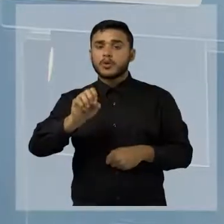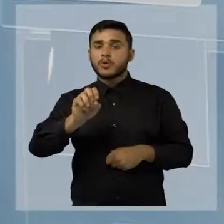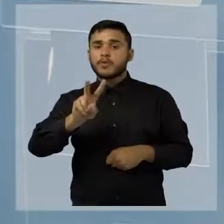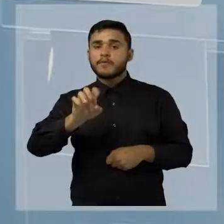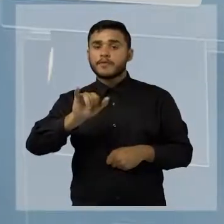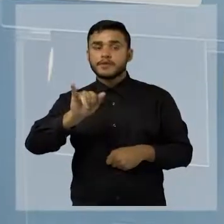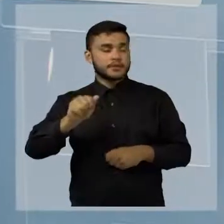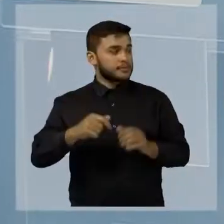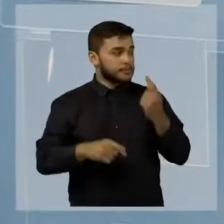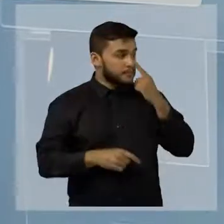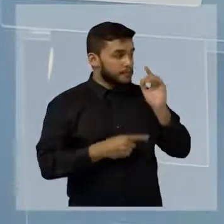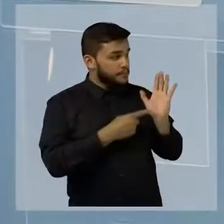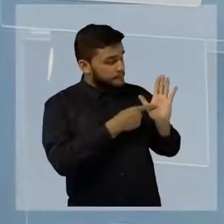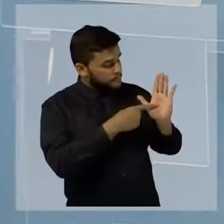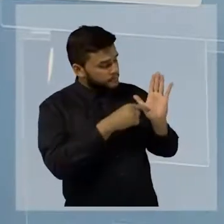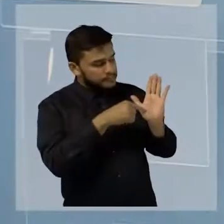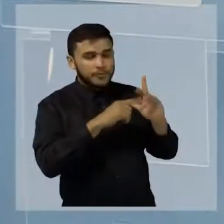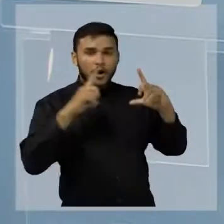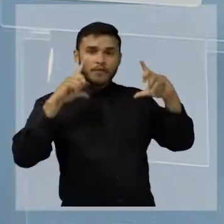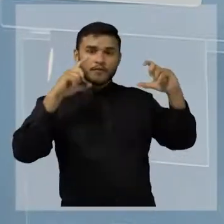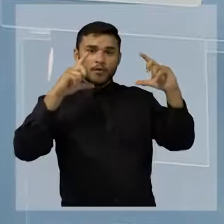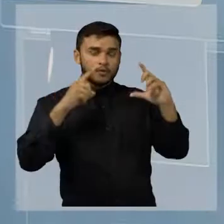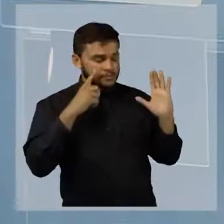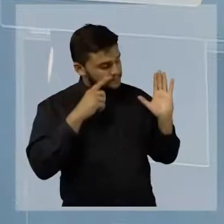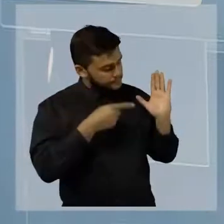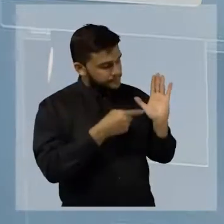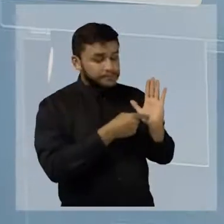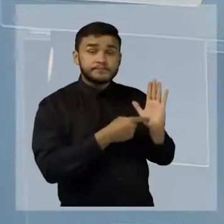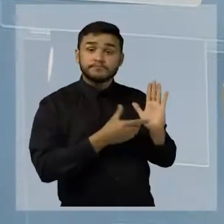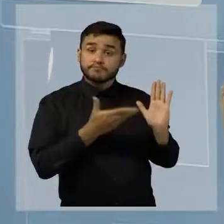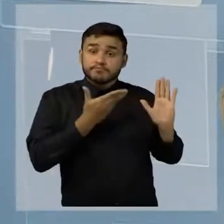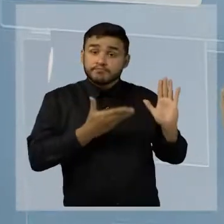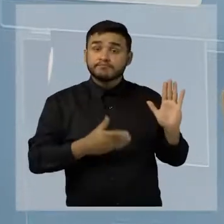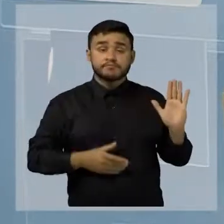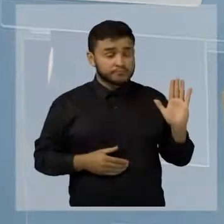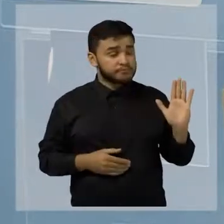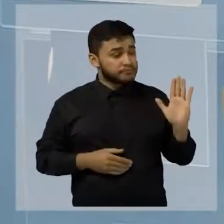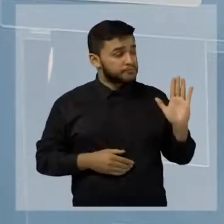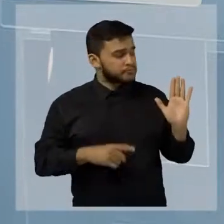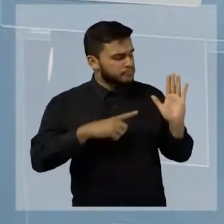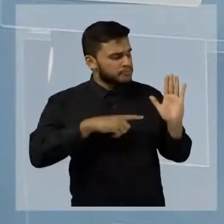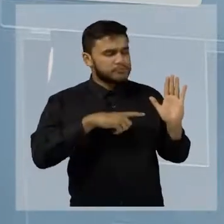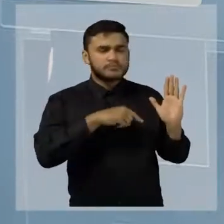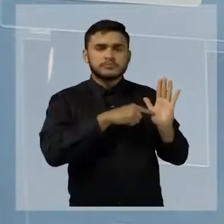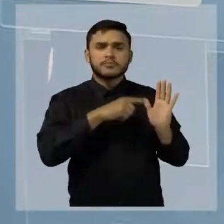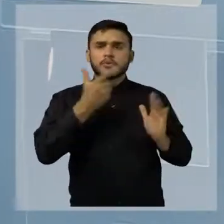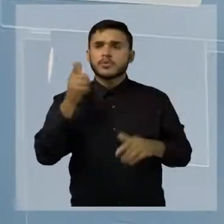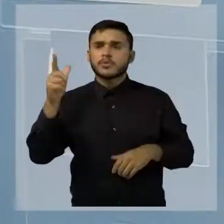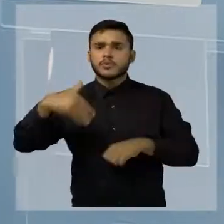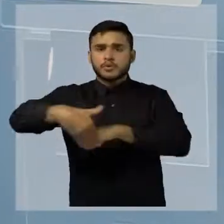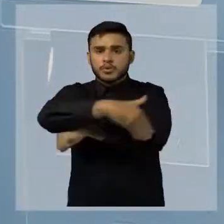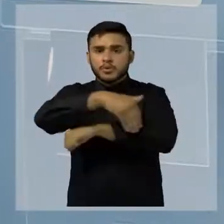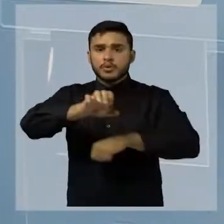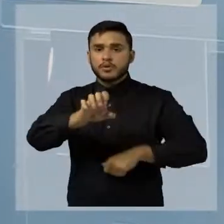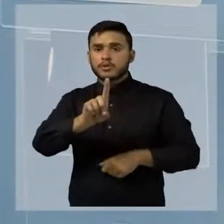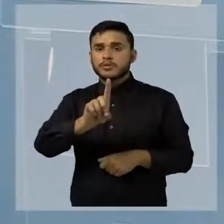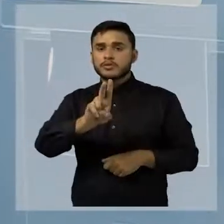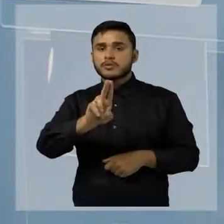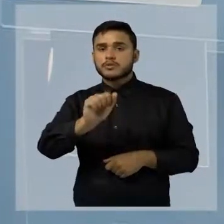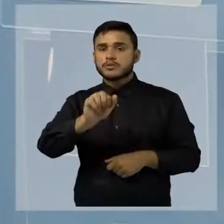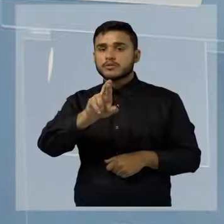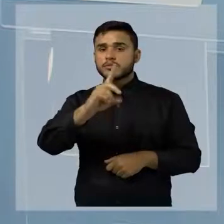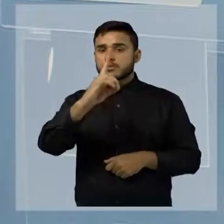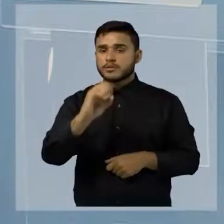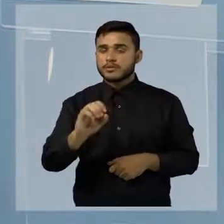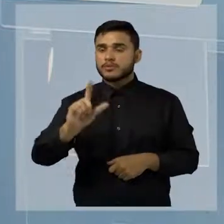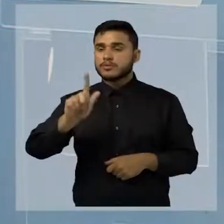Batista, a requalificação da Praça Delmiro Gouveia, também a requalificação da Avenida Eduardo Girão, que é aquela avenida do Canal, né,